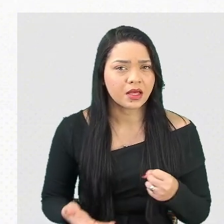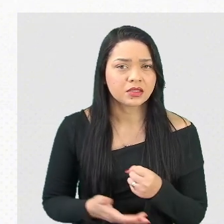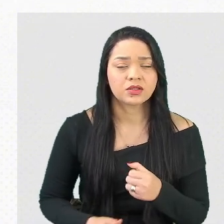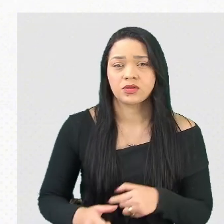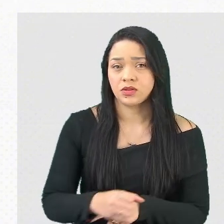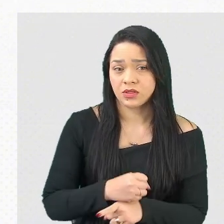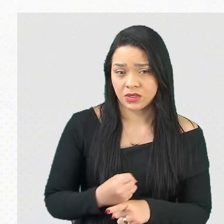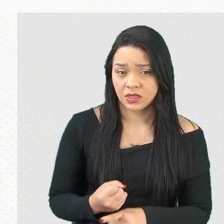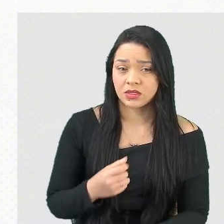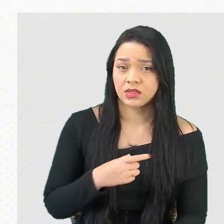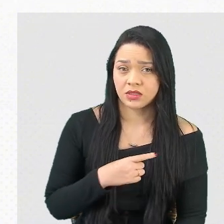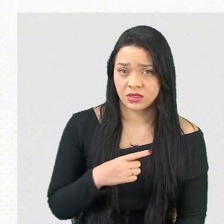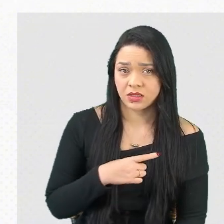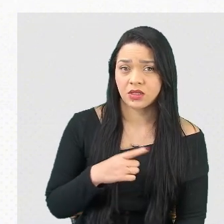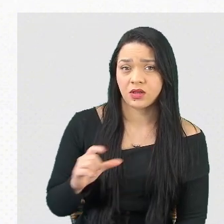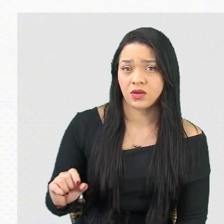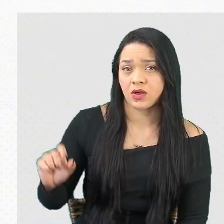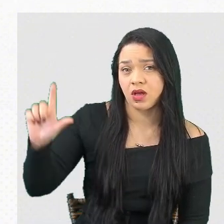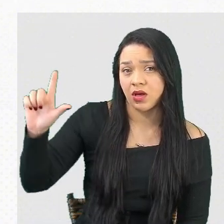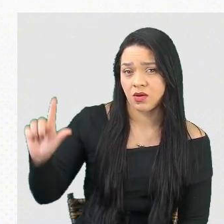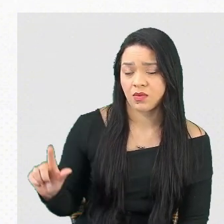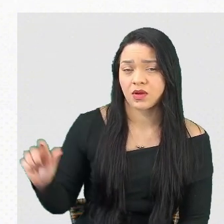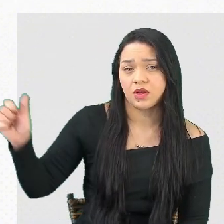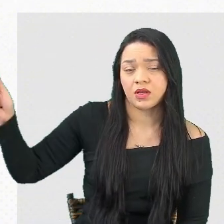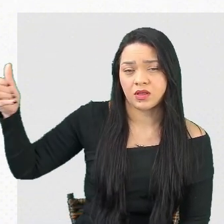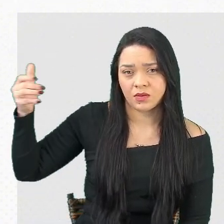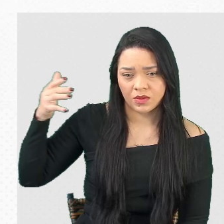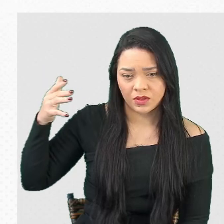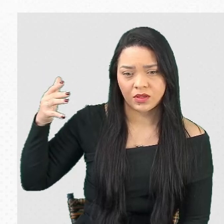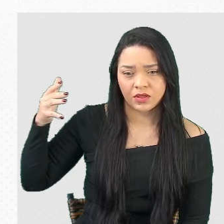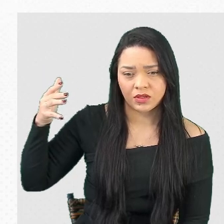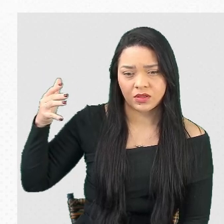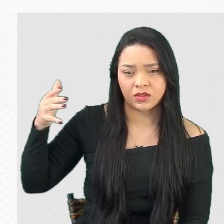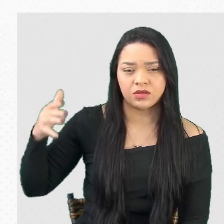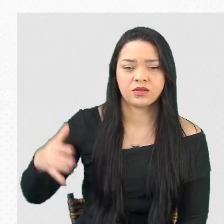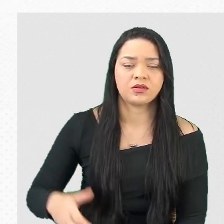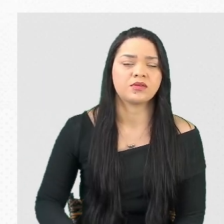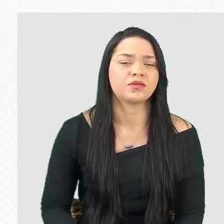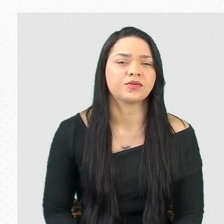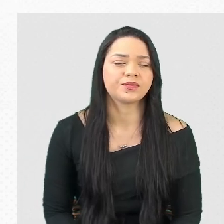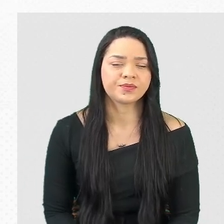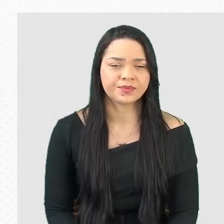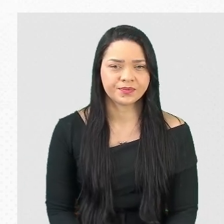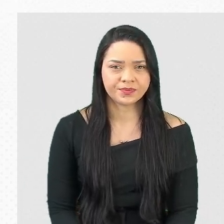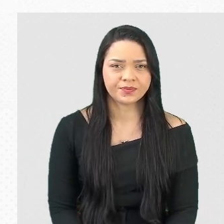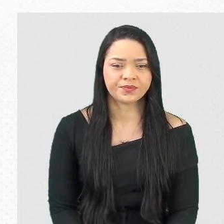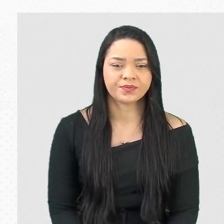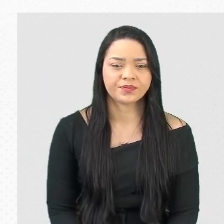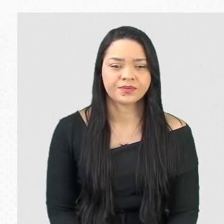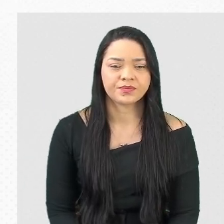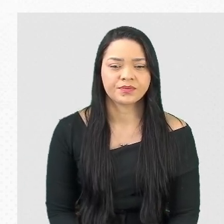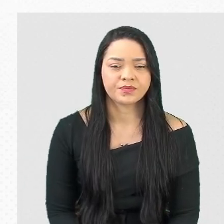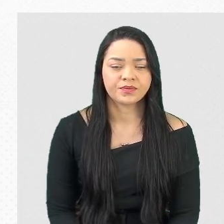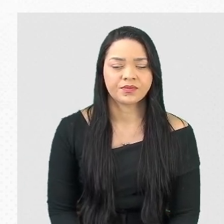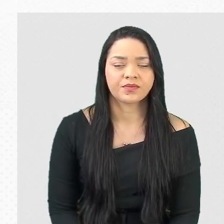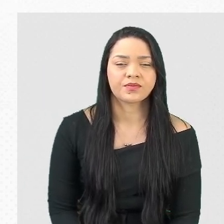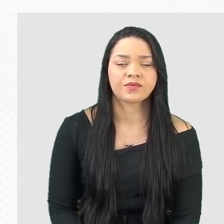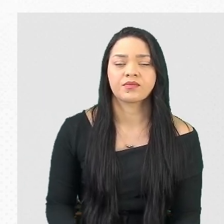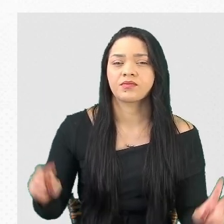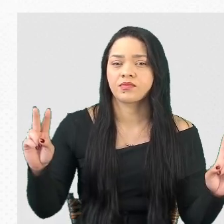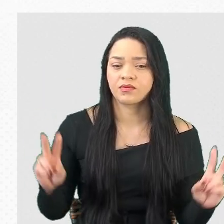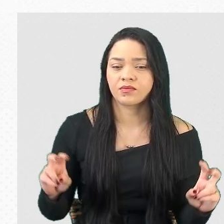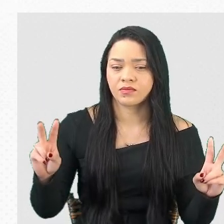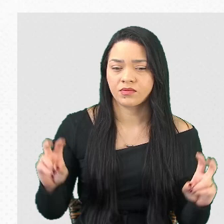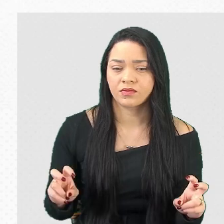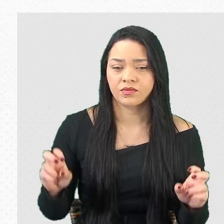se assentavam o alto e o baixo iluminismo. Esse é um texto de Habermas, né, que vai tratar sobre a mudança estrutural